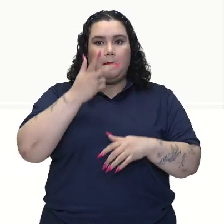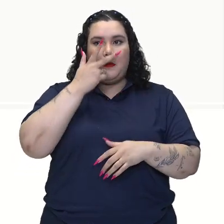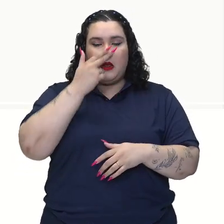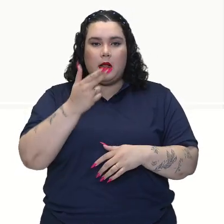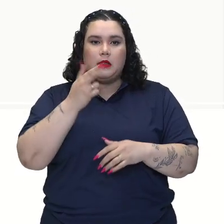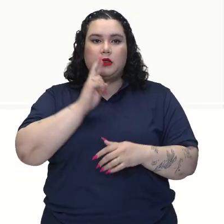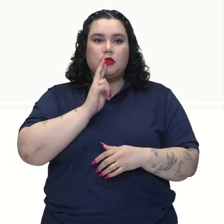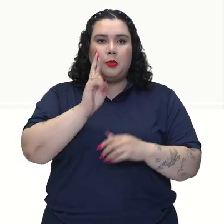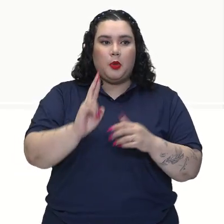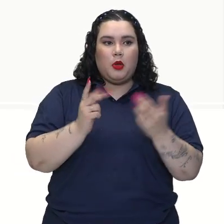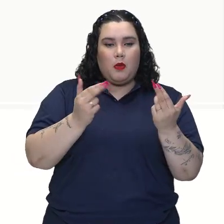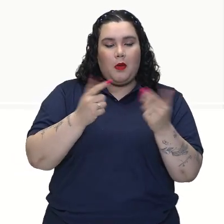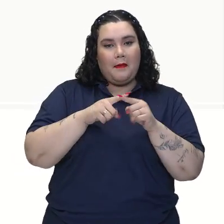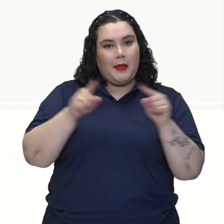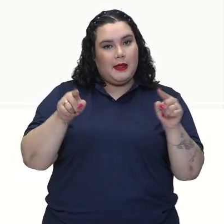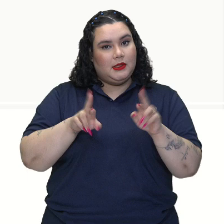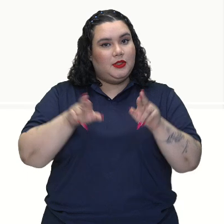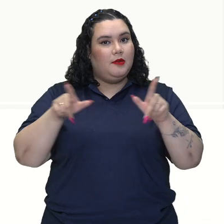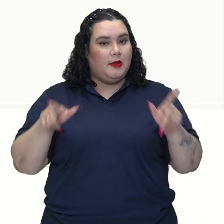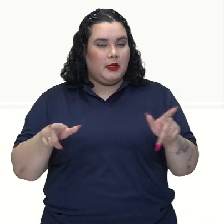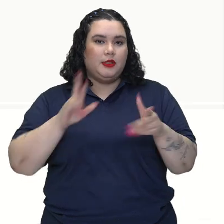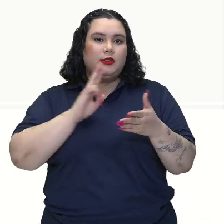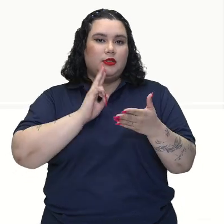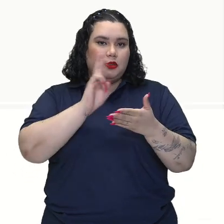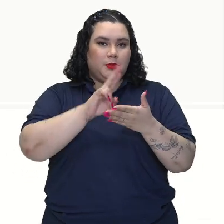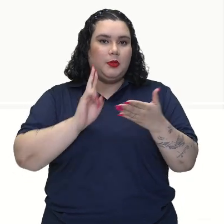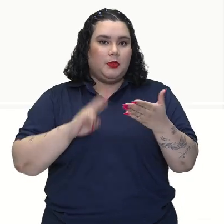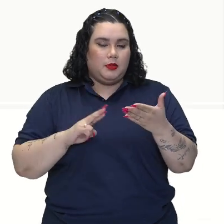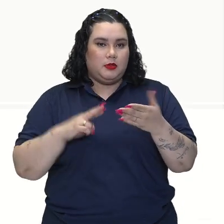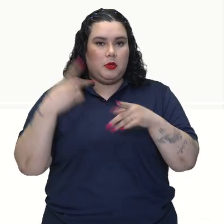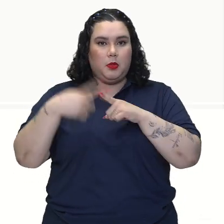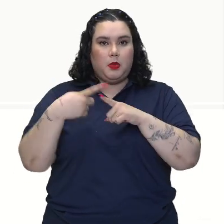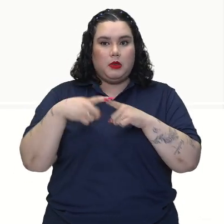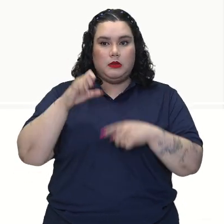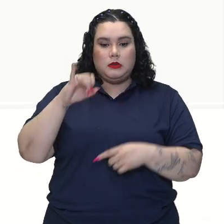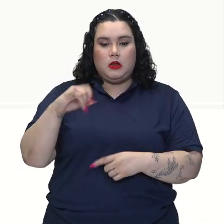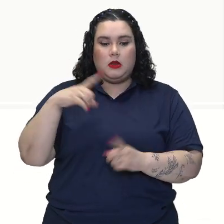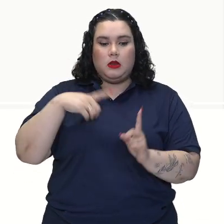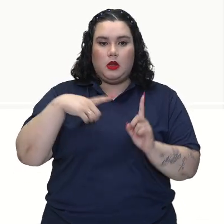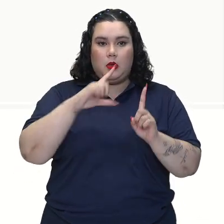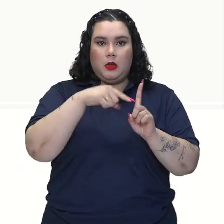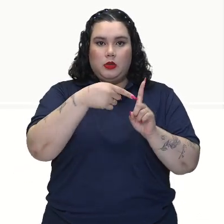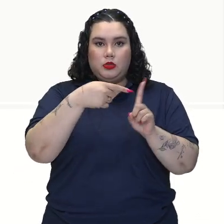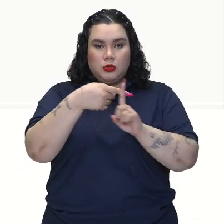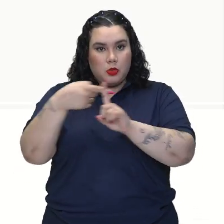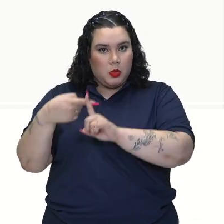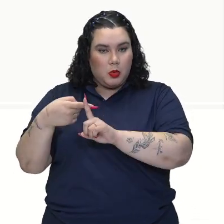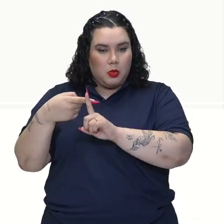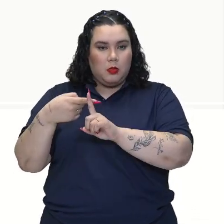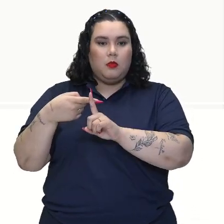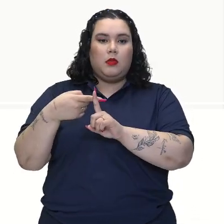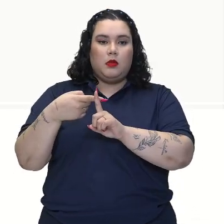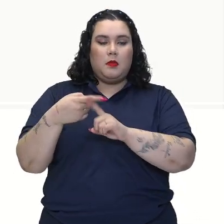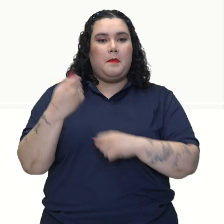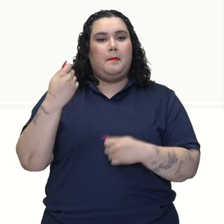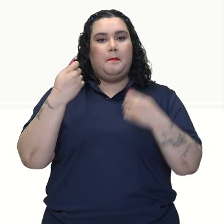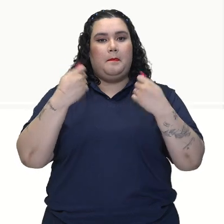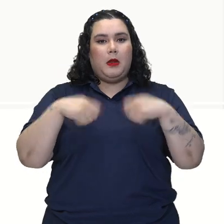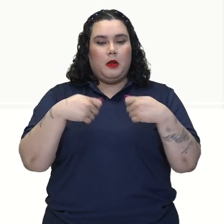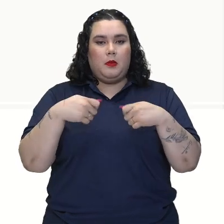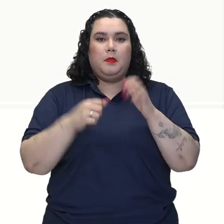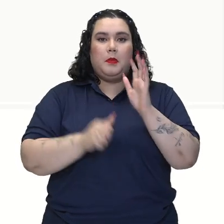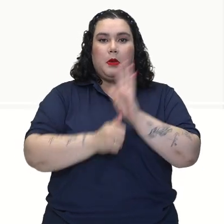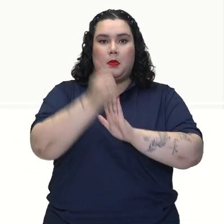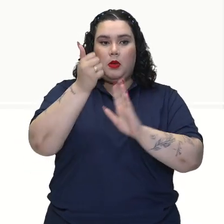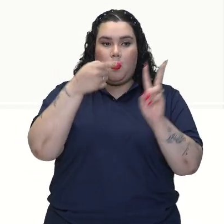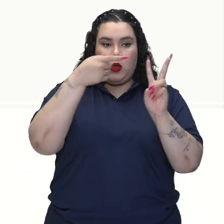resultado, porém os resultados são diferentes. Quando eu tenho uma soma dentro do radical, primeiro eu faço a soma,